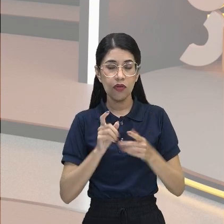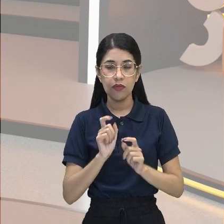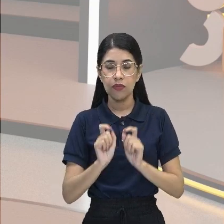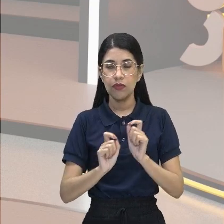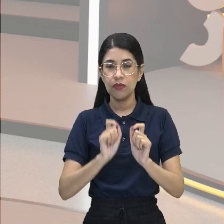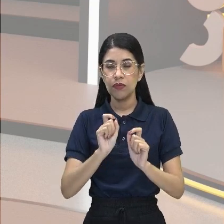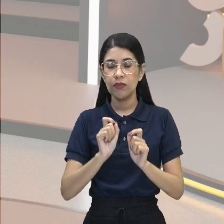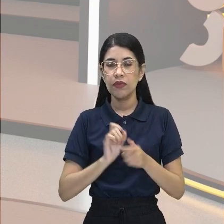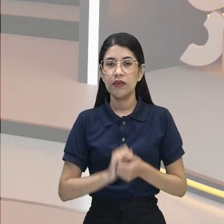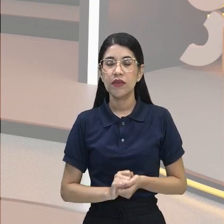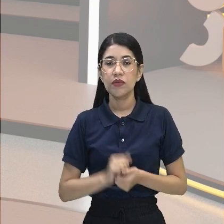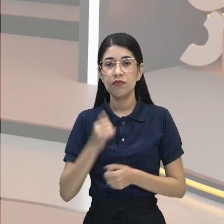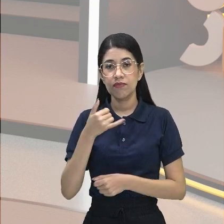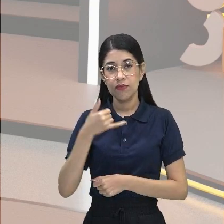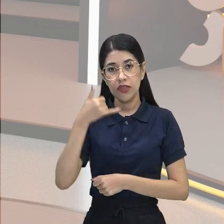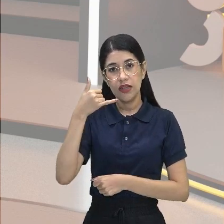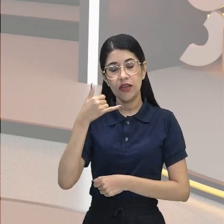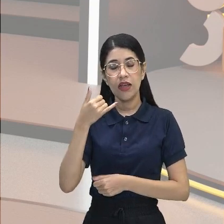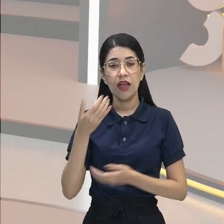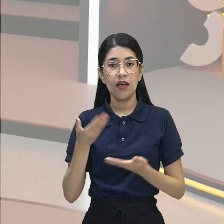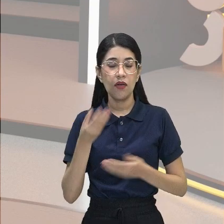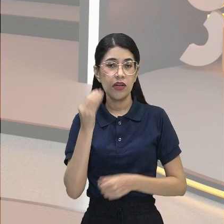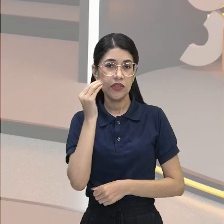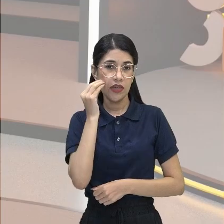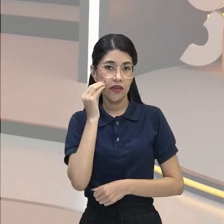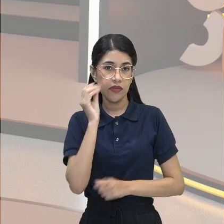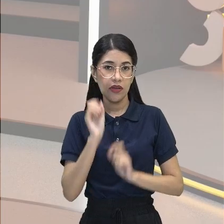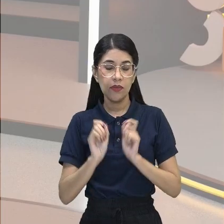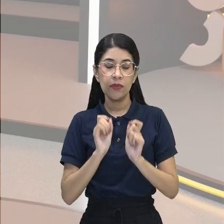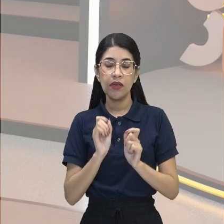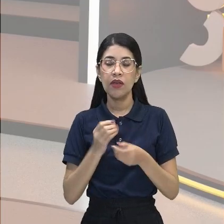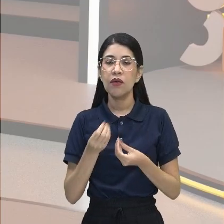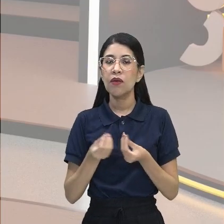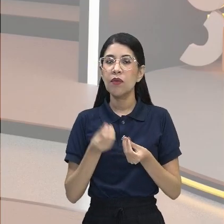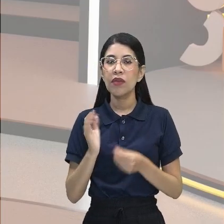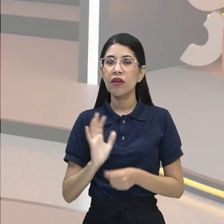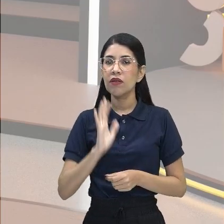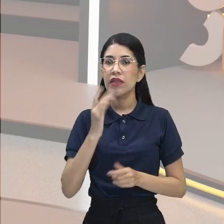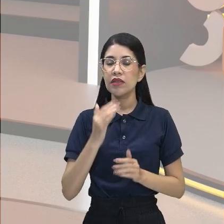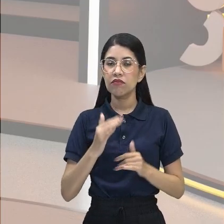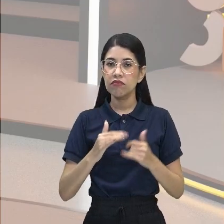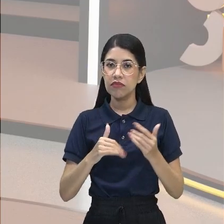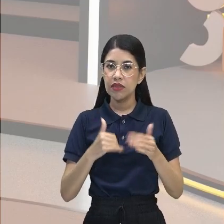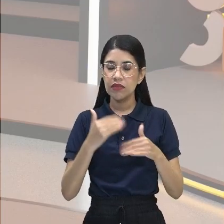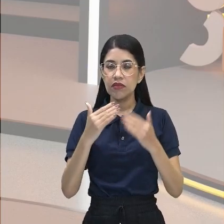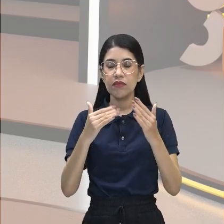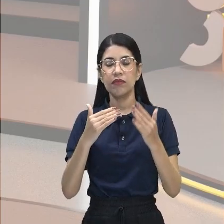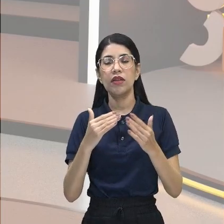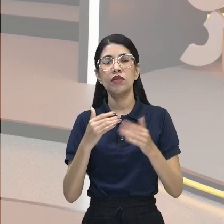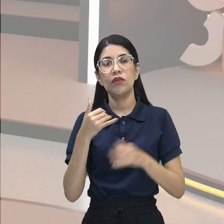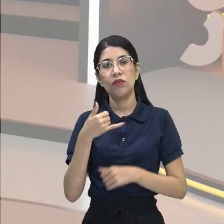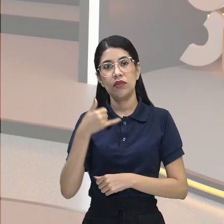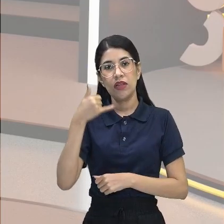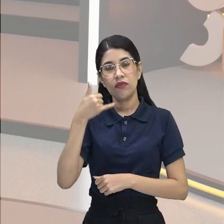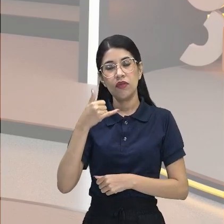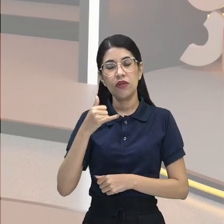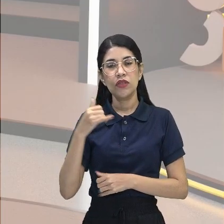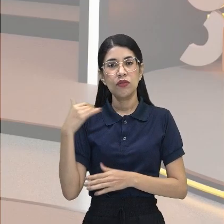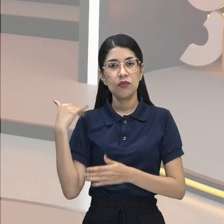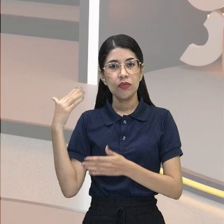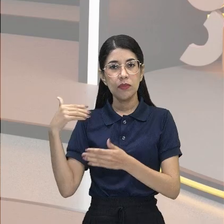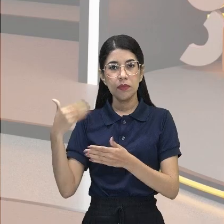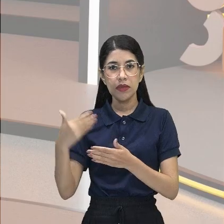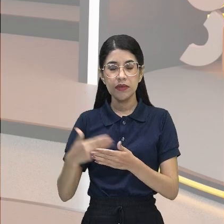na questão dos telefones. Então, a gente vai entender como foi essa evolução dos telefones ao longo do tempo. Acompanhe aqui